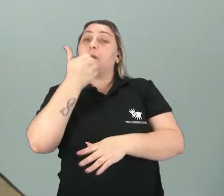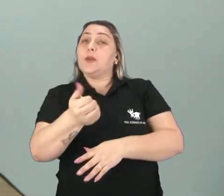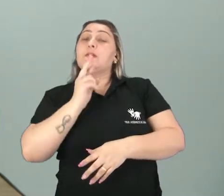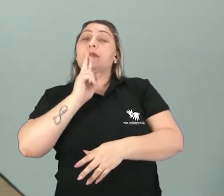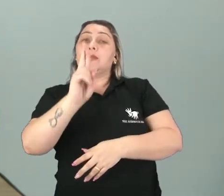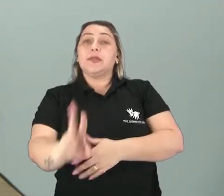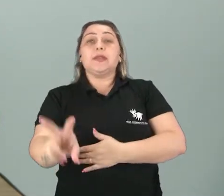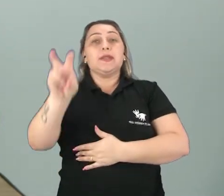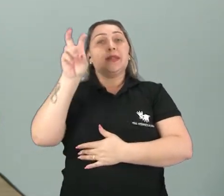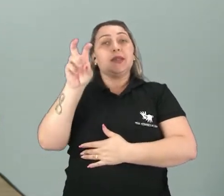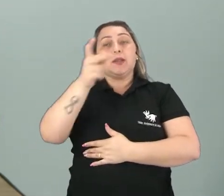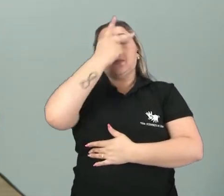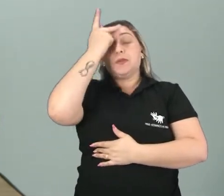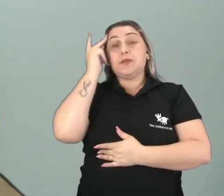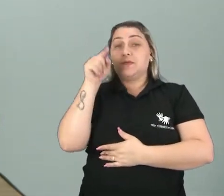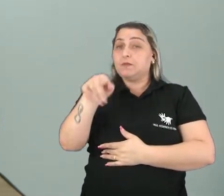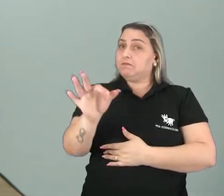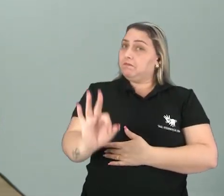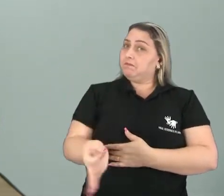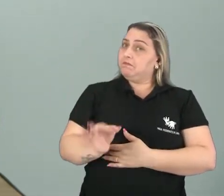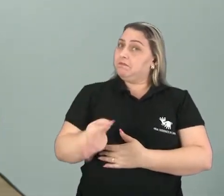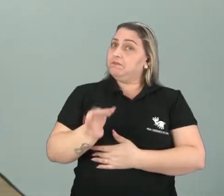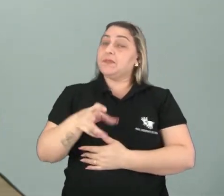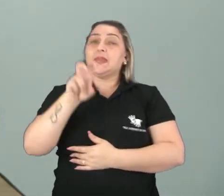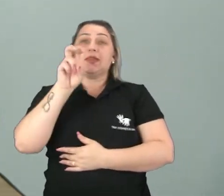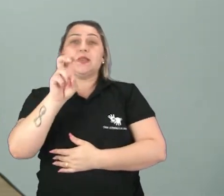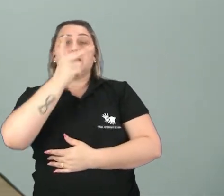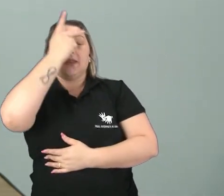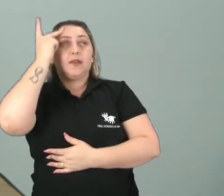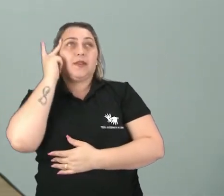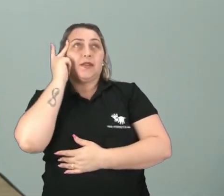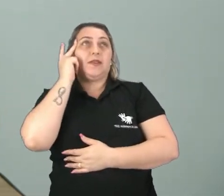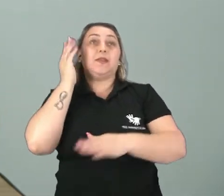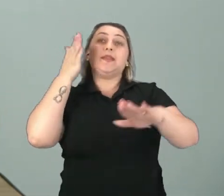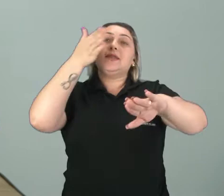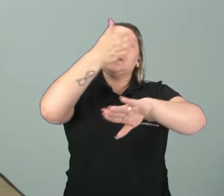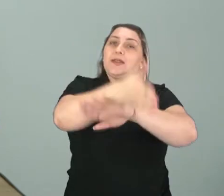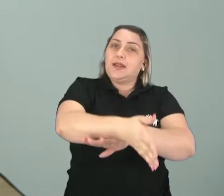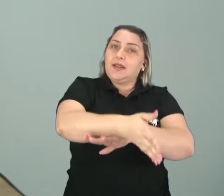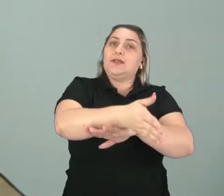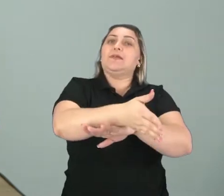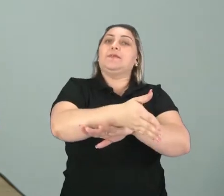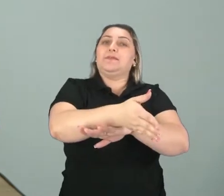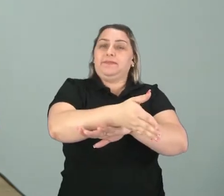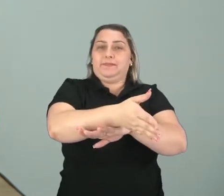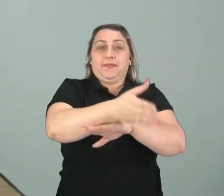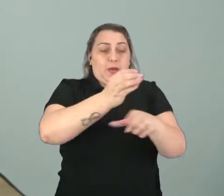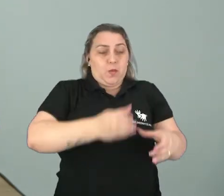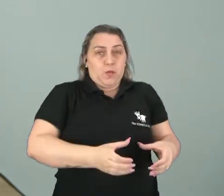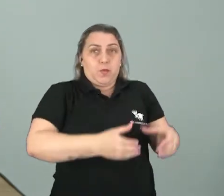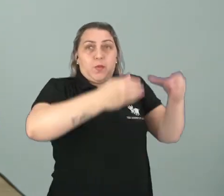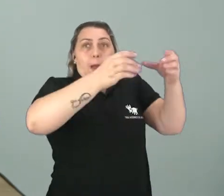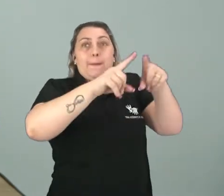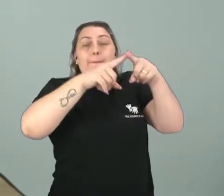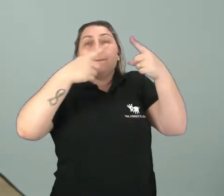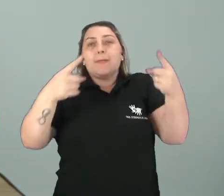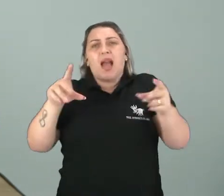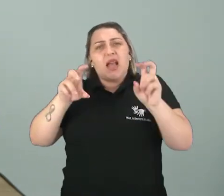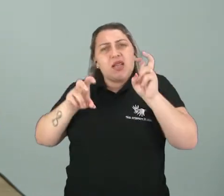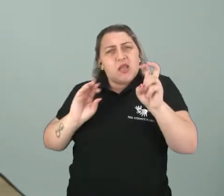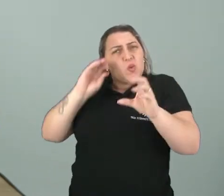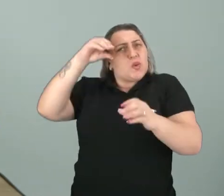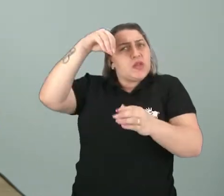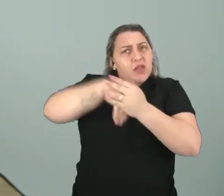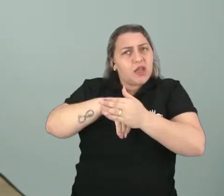casa respondeu 5 pessoas, você acertou. 5 pessoas entraram na torre, mas ficaram as 5